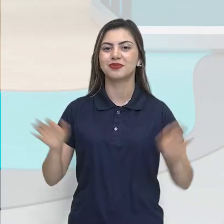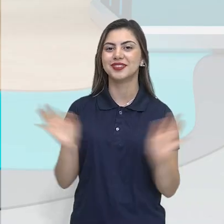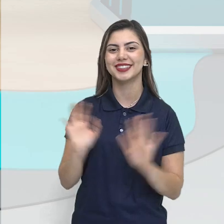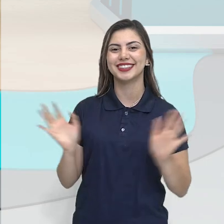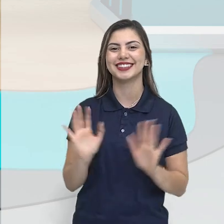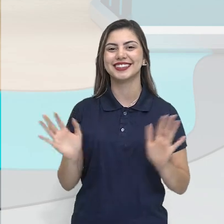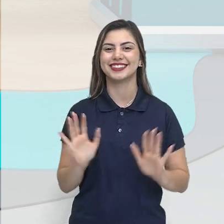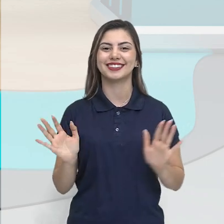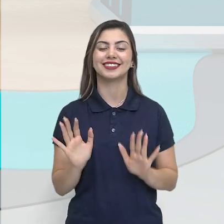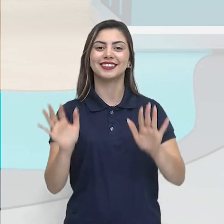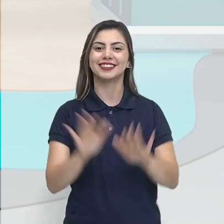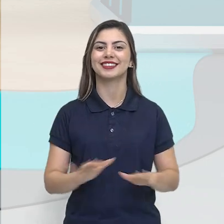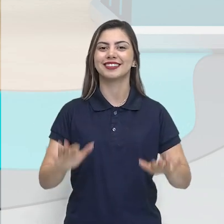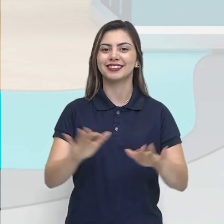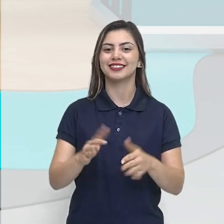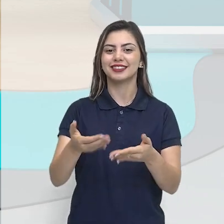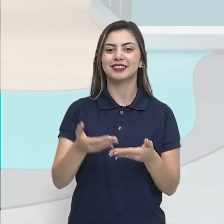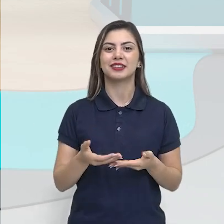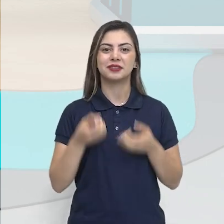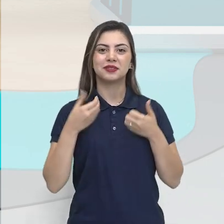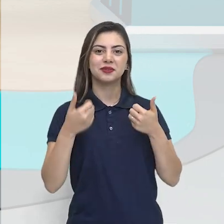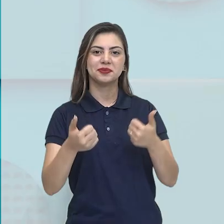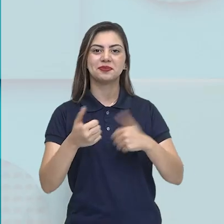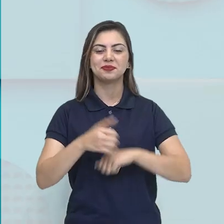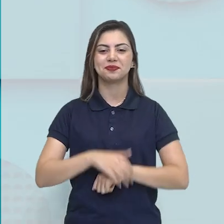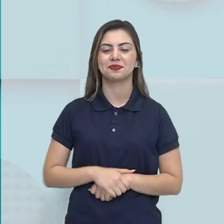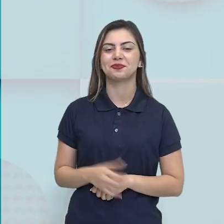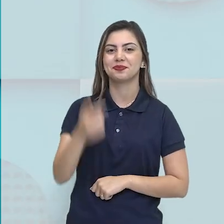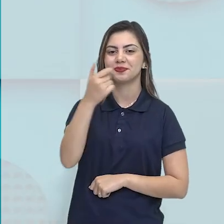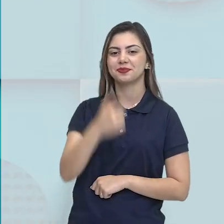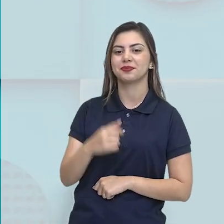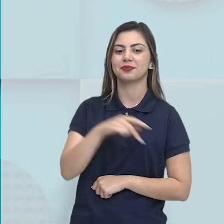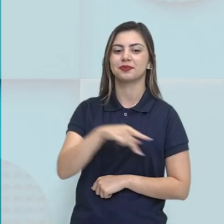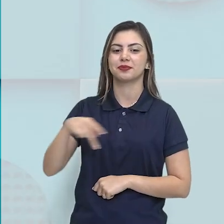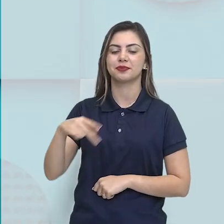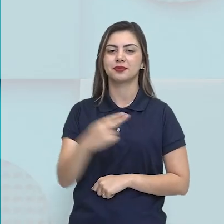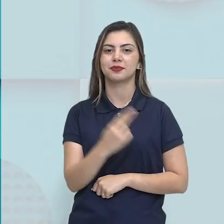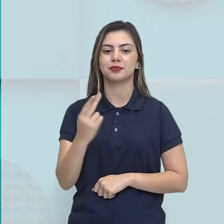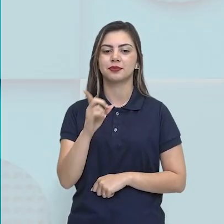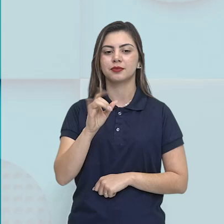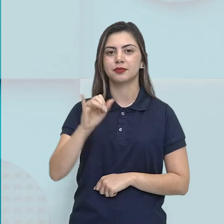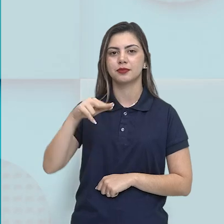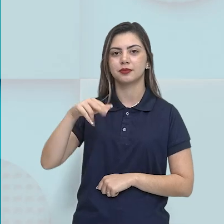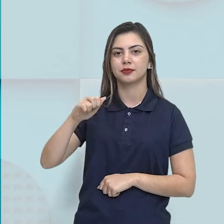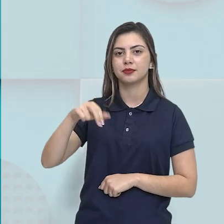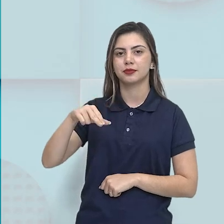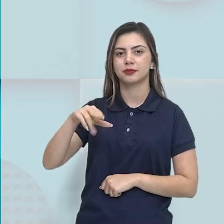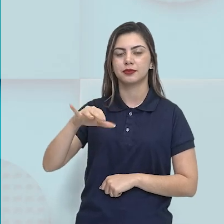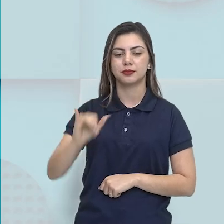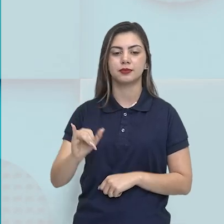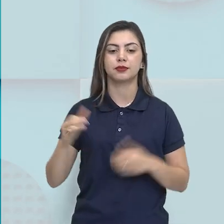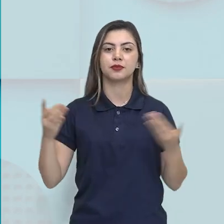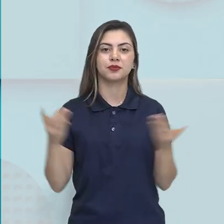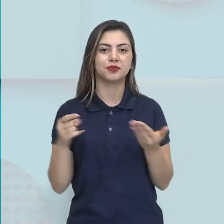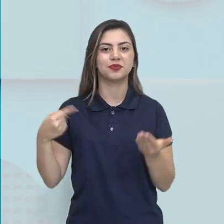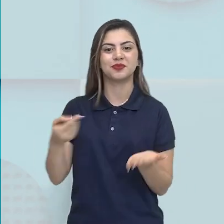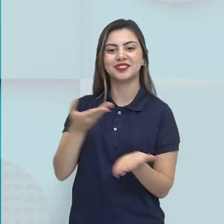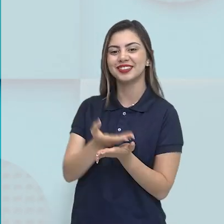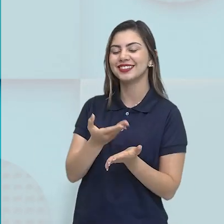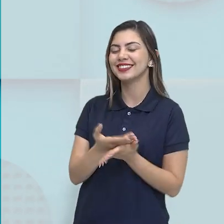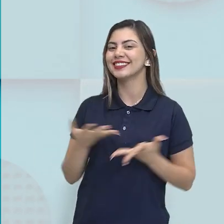Olá, pessoal! Tudo bem com vocês? Eu sou a professora Dinanci Silva e hoje nós vamos ter uma